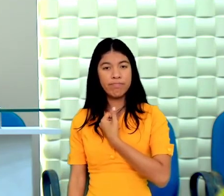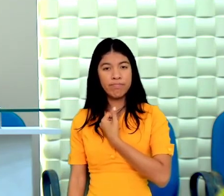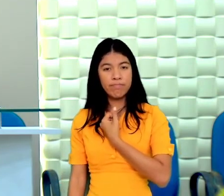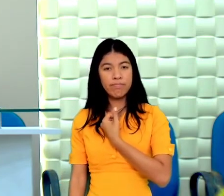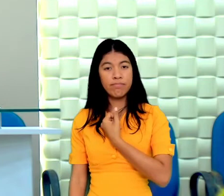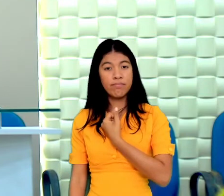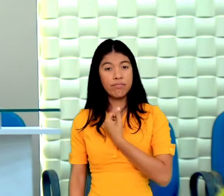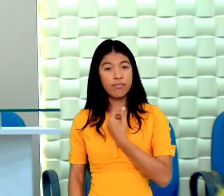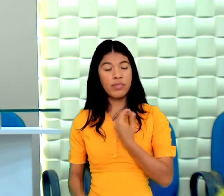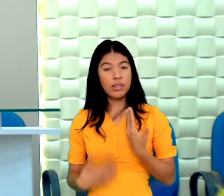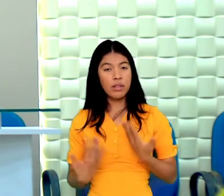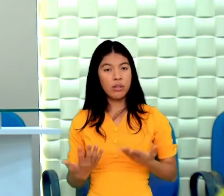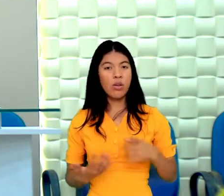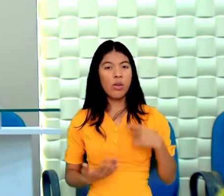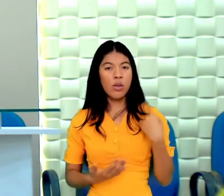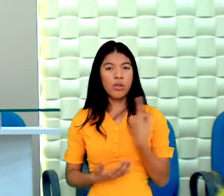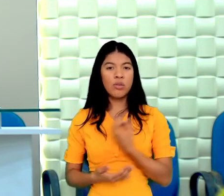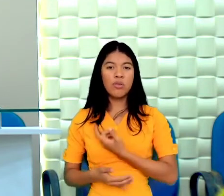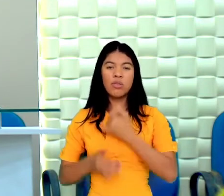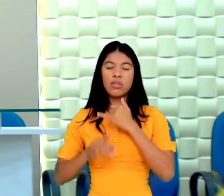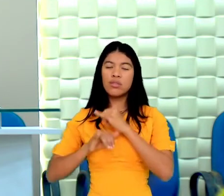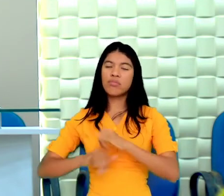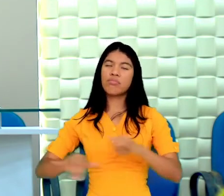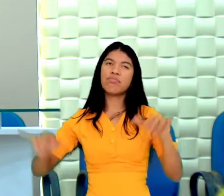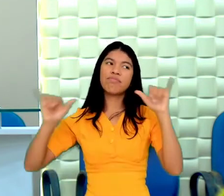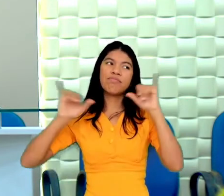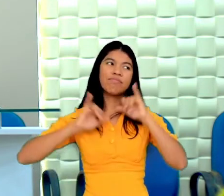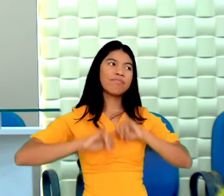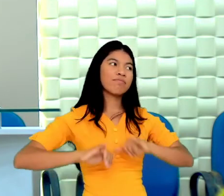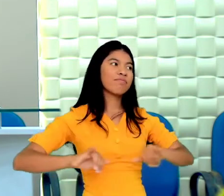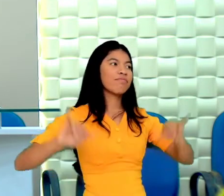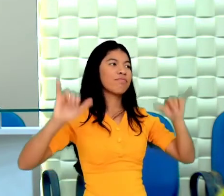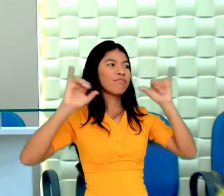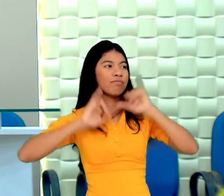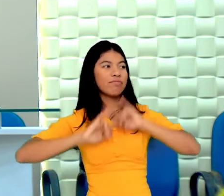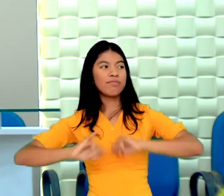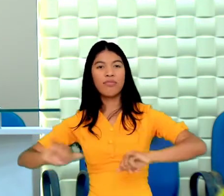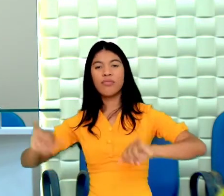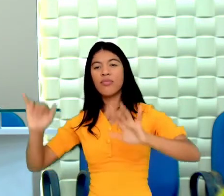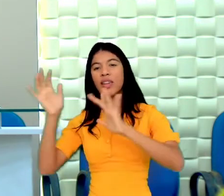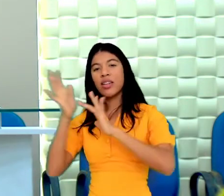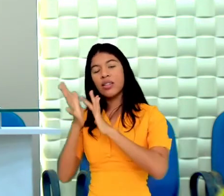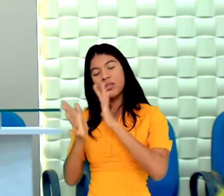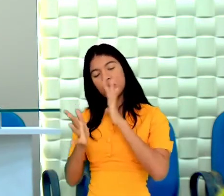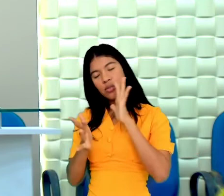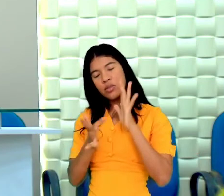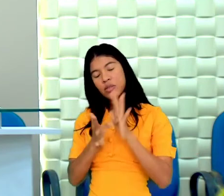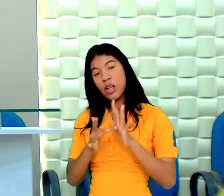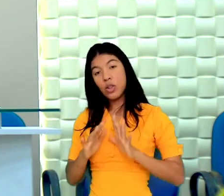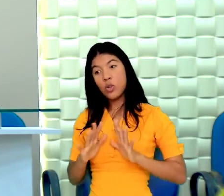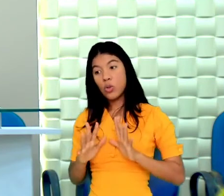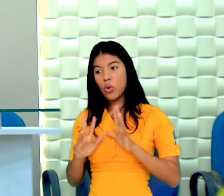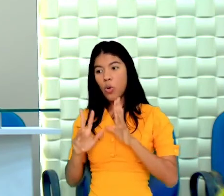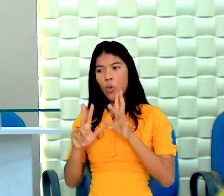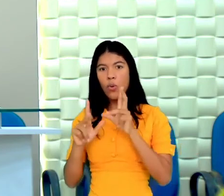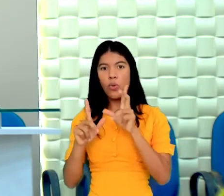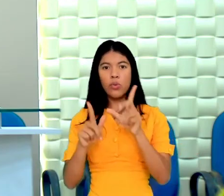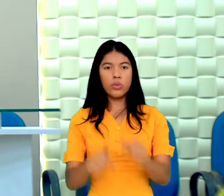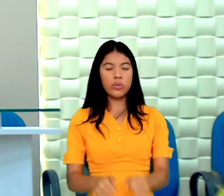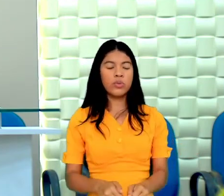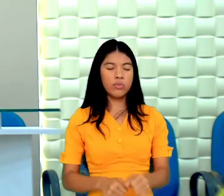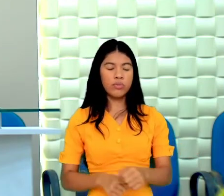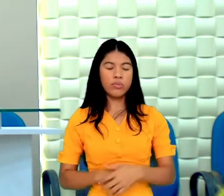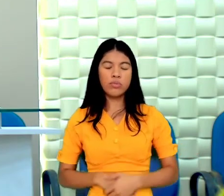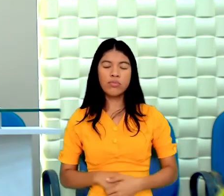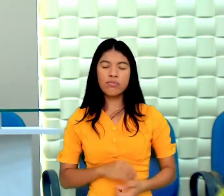É por isso que nós falamos de Jesus a todos, porque nós não queremos dever a ninguém, nós não devemos a